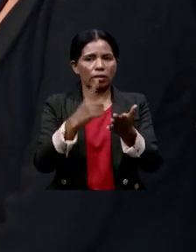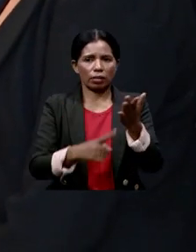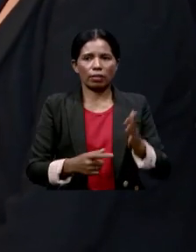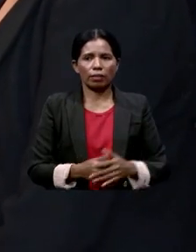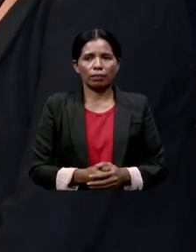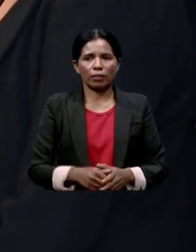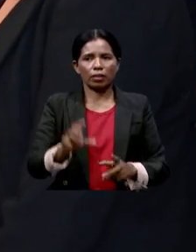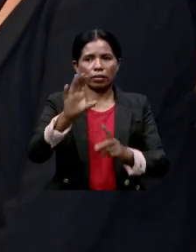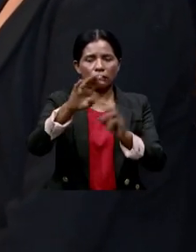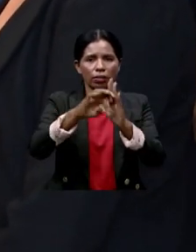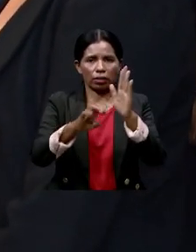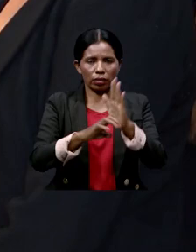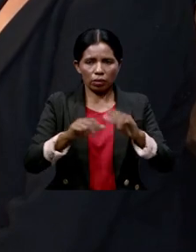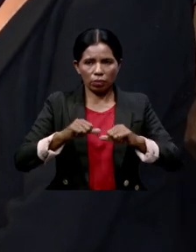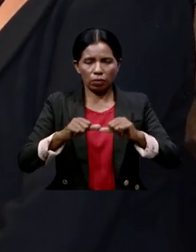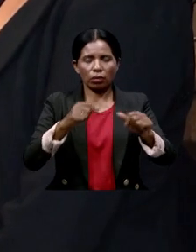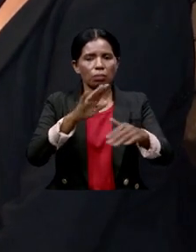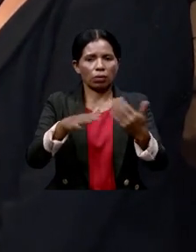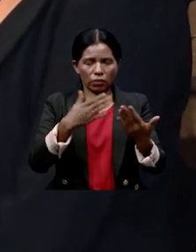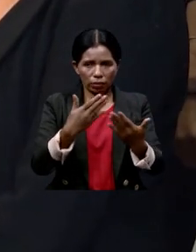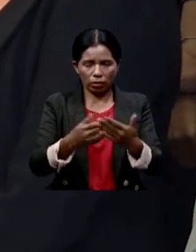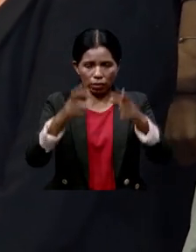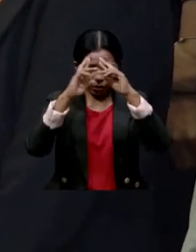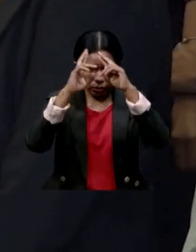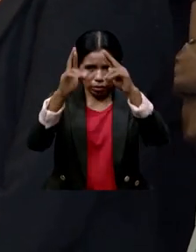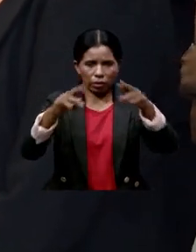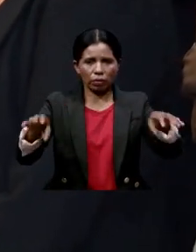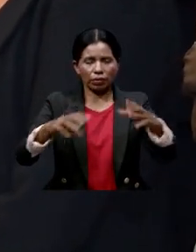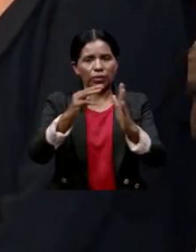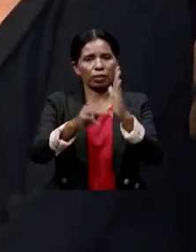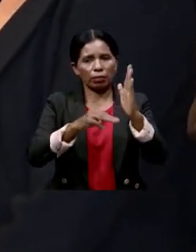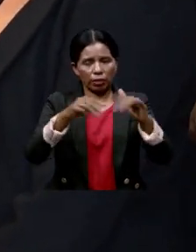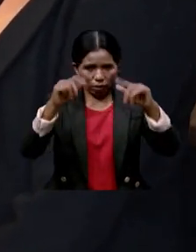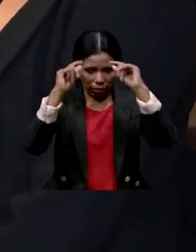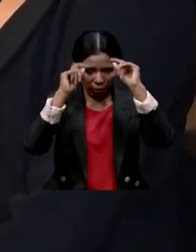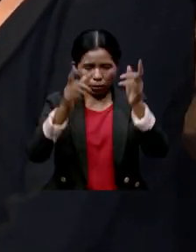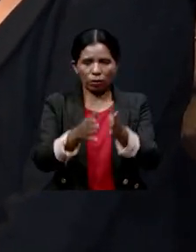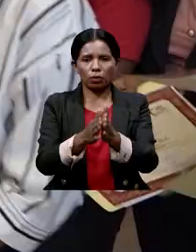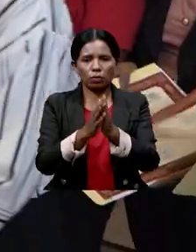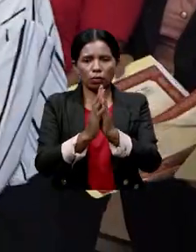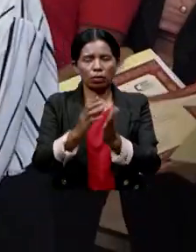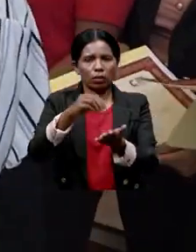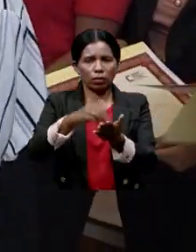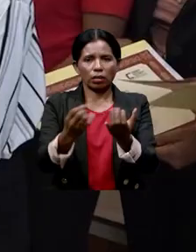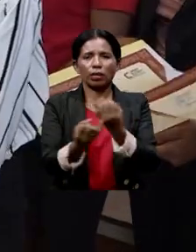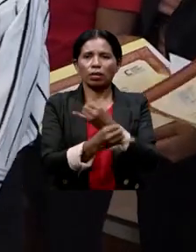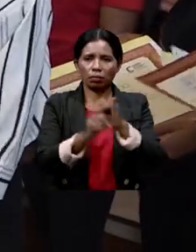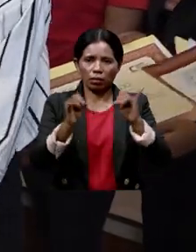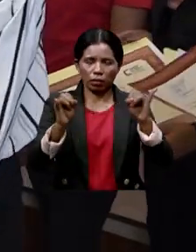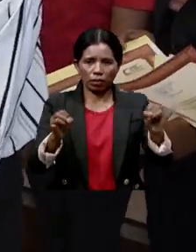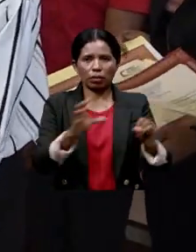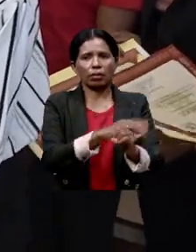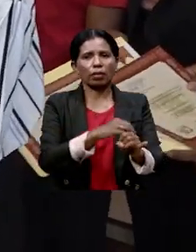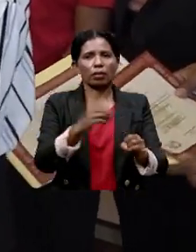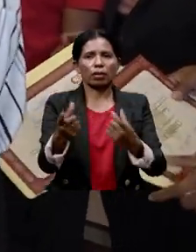Se festado continua em Coraz, a parte de Roto, respeita serviço médio de Timor-Leste, no russo garante na fata independência editorial,